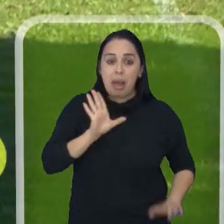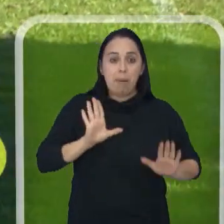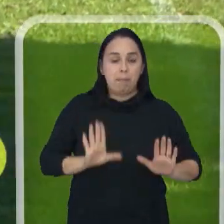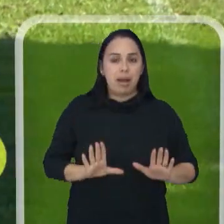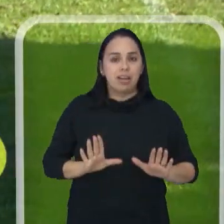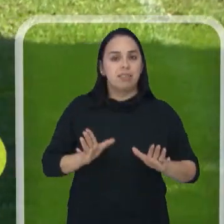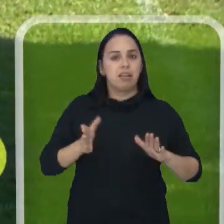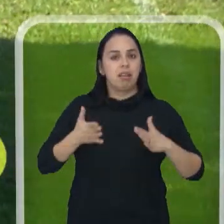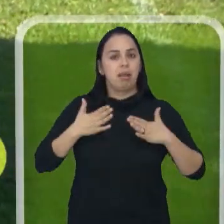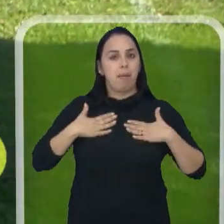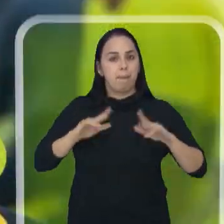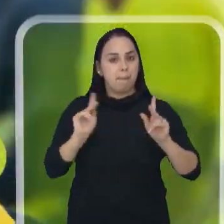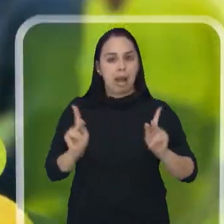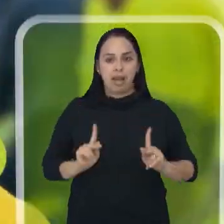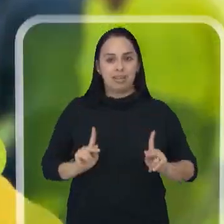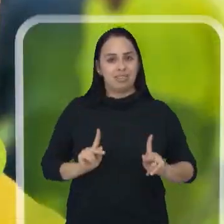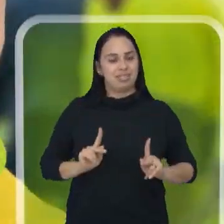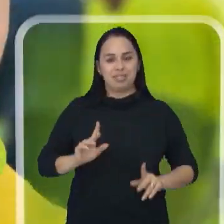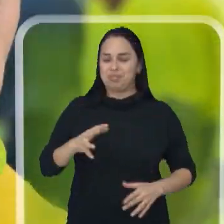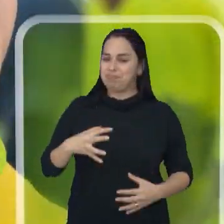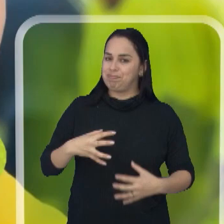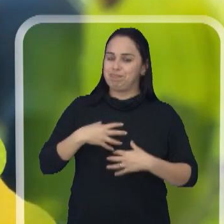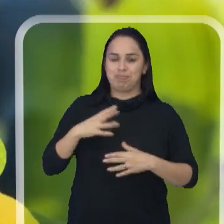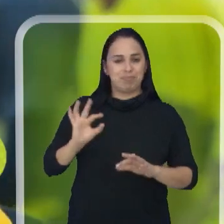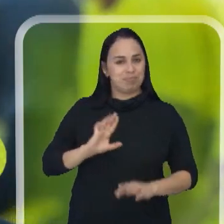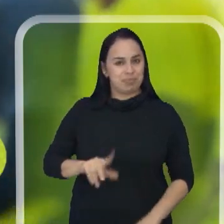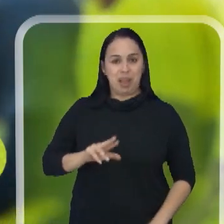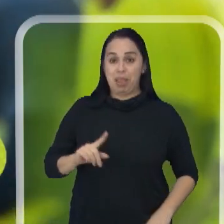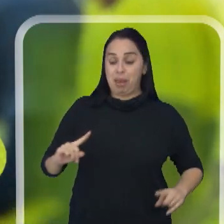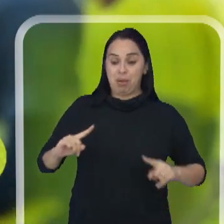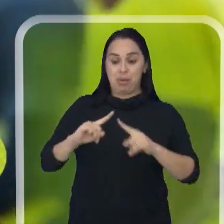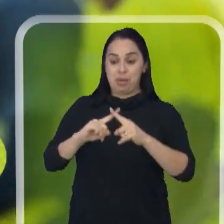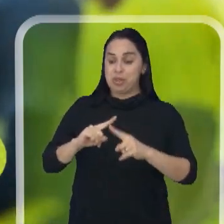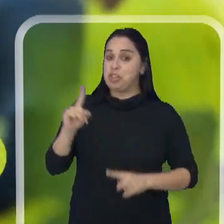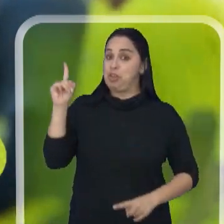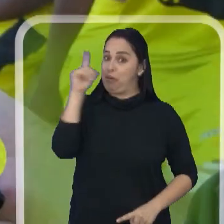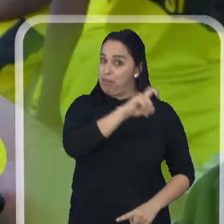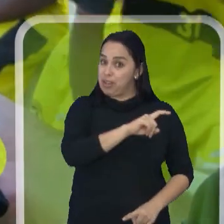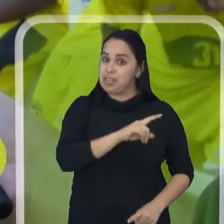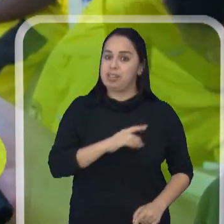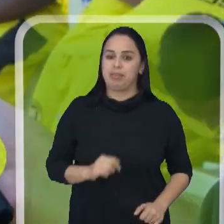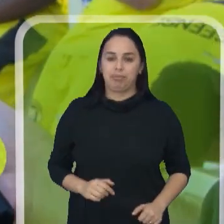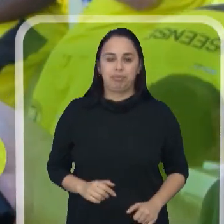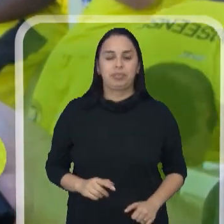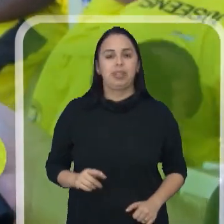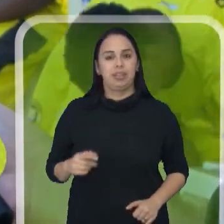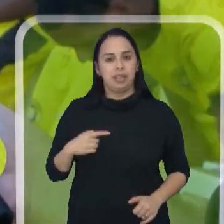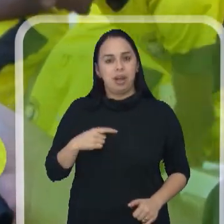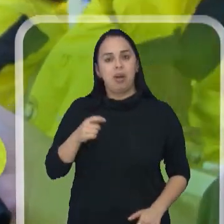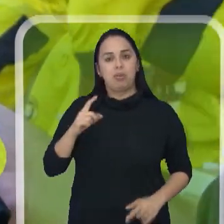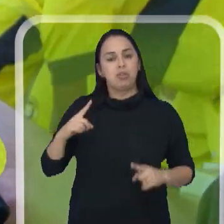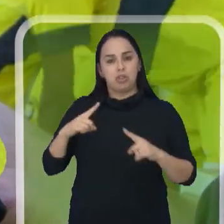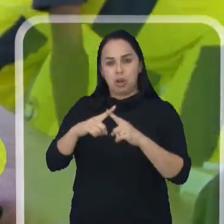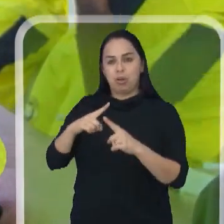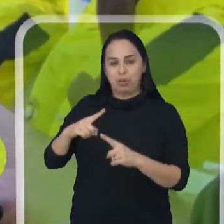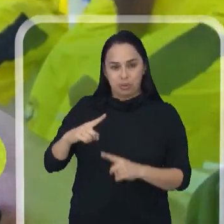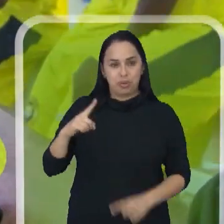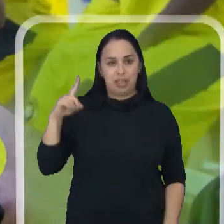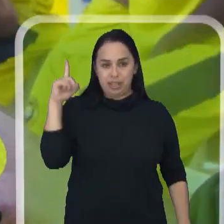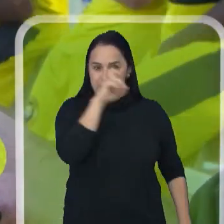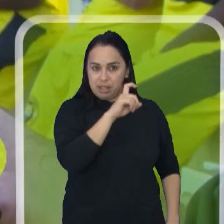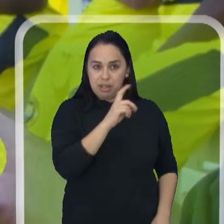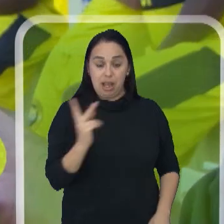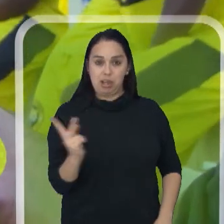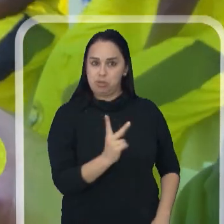traga tranquilidade ao treinador, que espera um jogo difícil na estreia da equipe. Vai ser um jogo muito interessante, as duas equipes não se